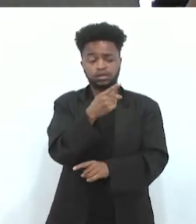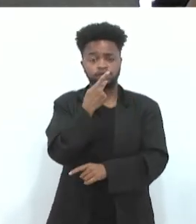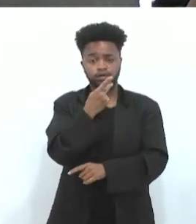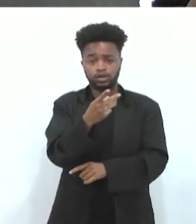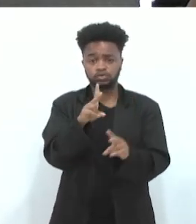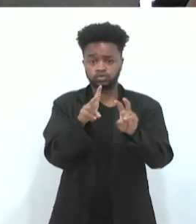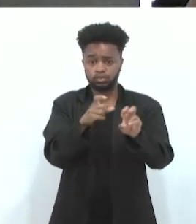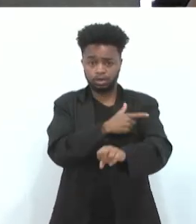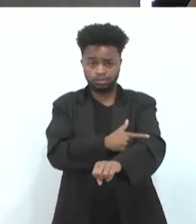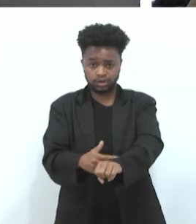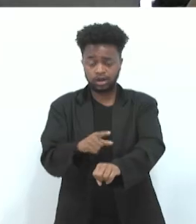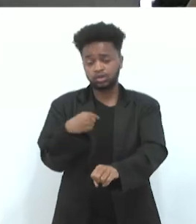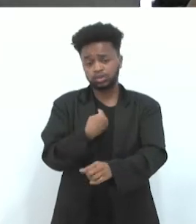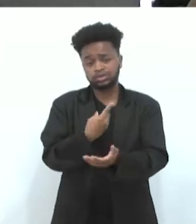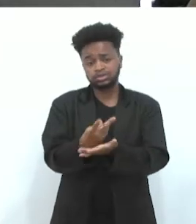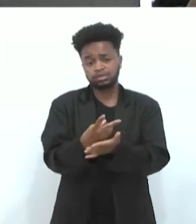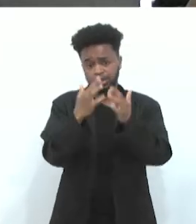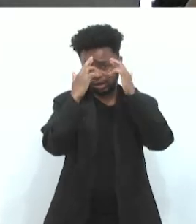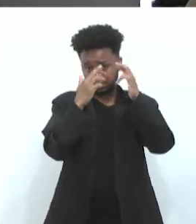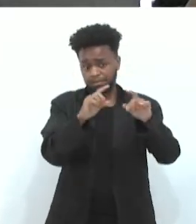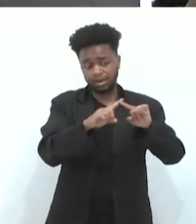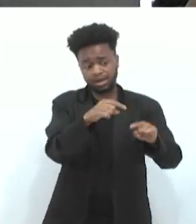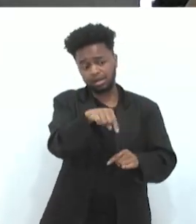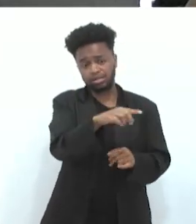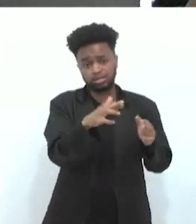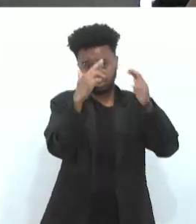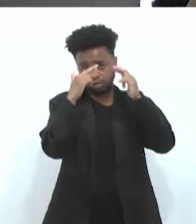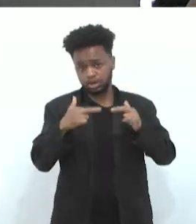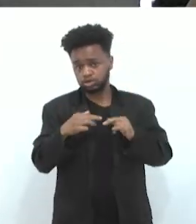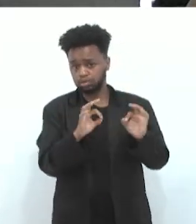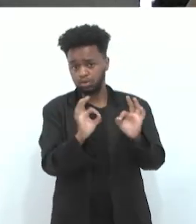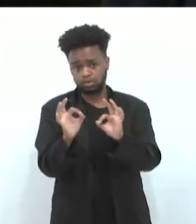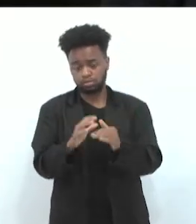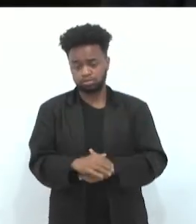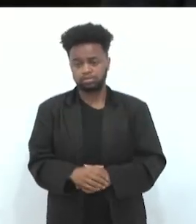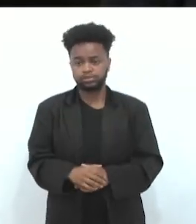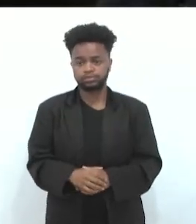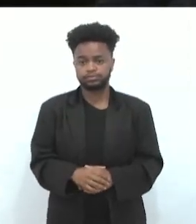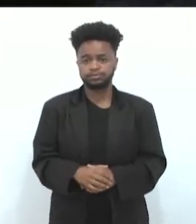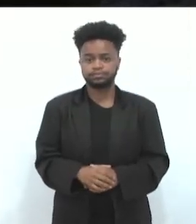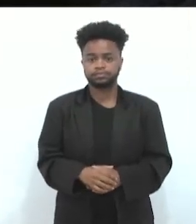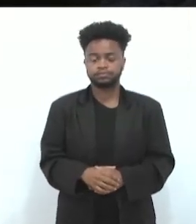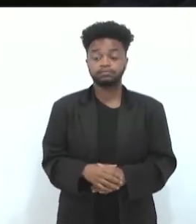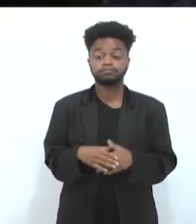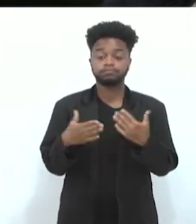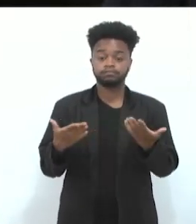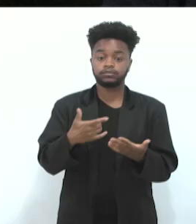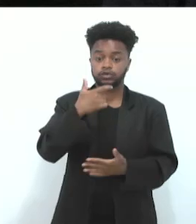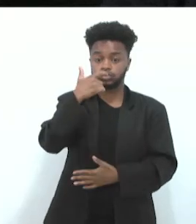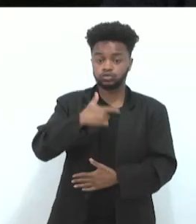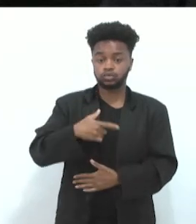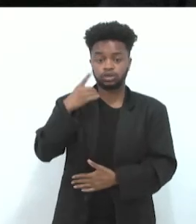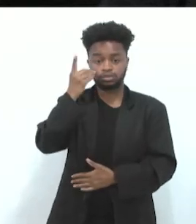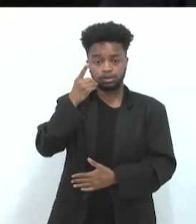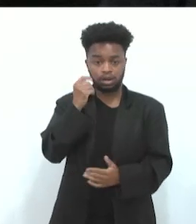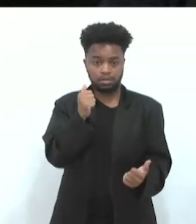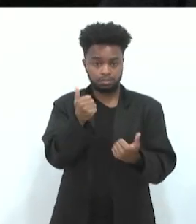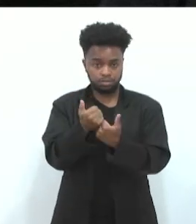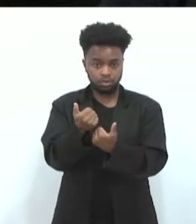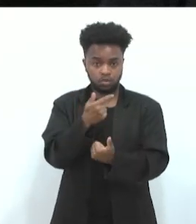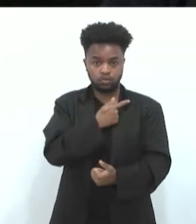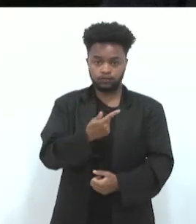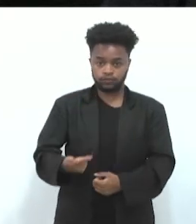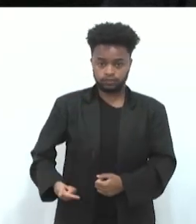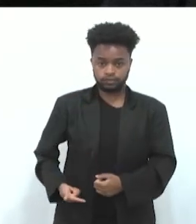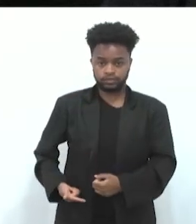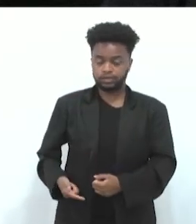só a PGE que não respeita. Então, no meu entender, eu sou um deputado da base do governo, essa questão não é de